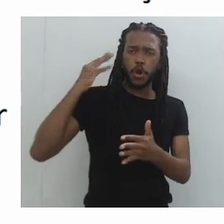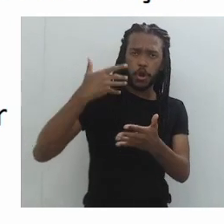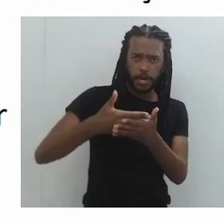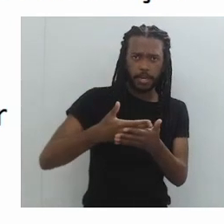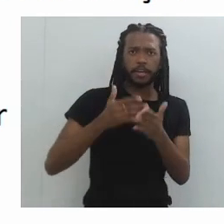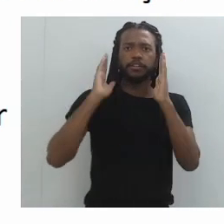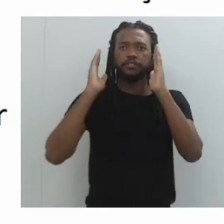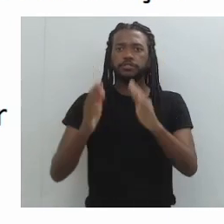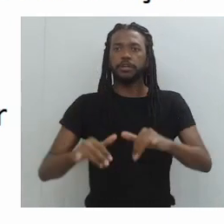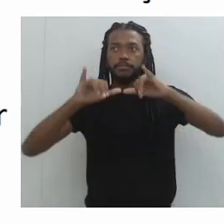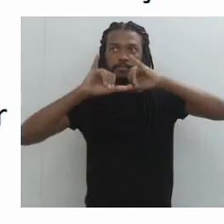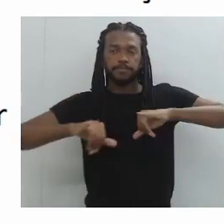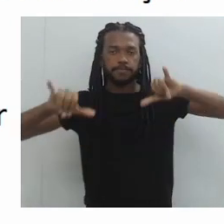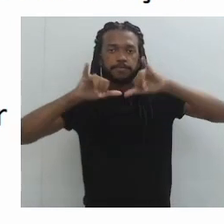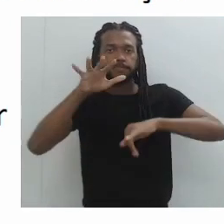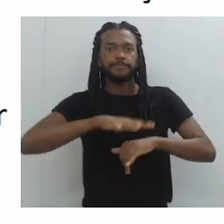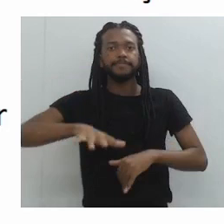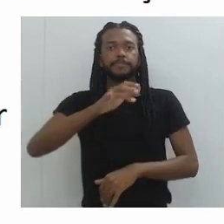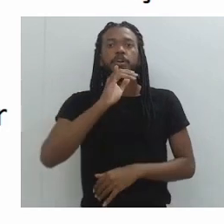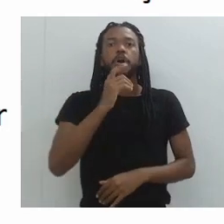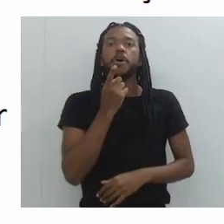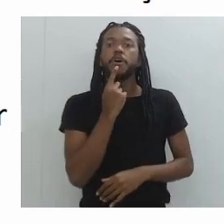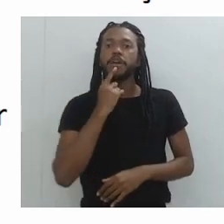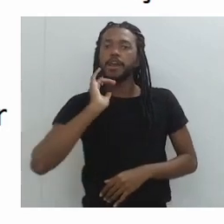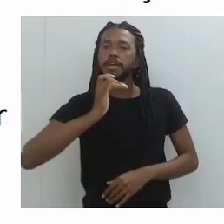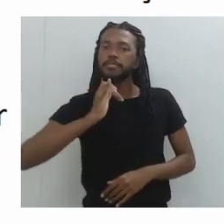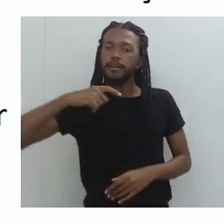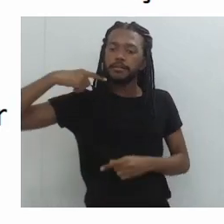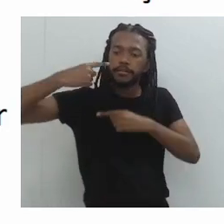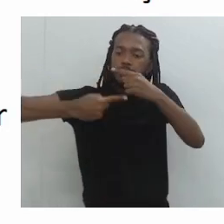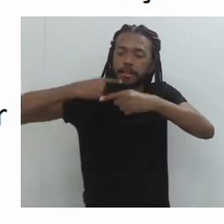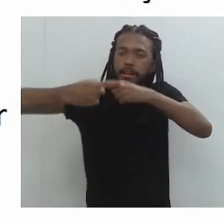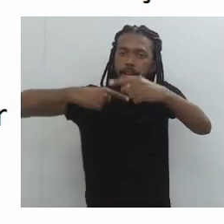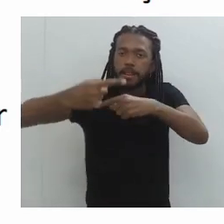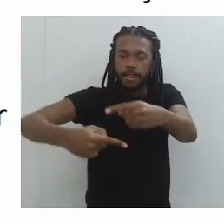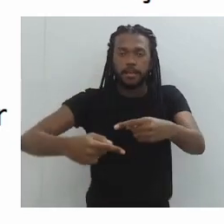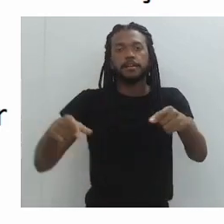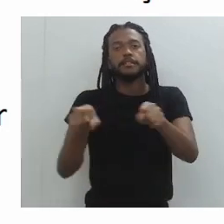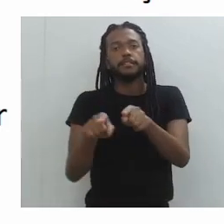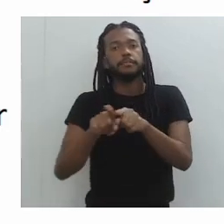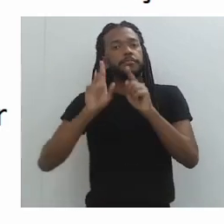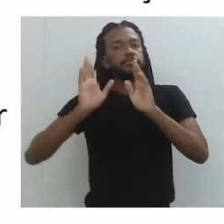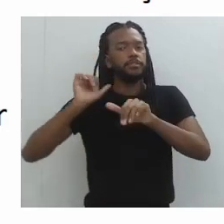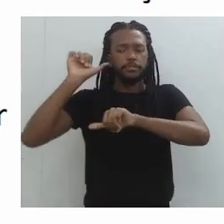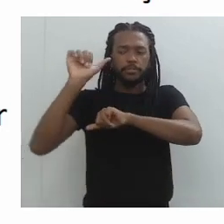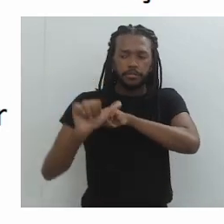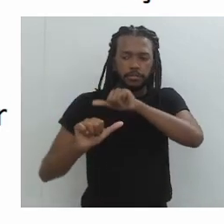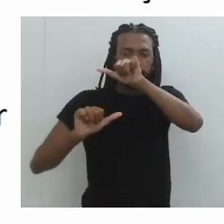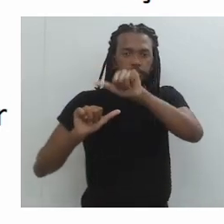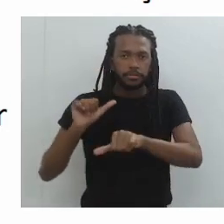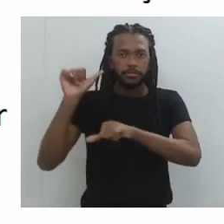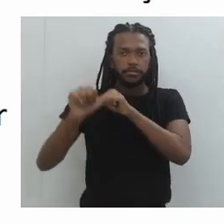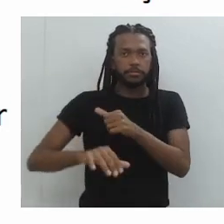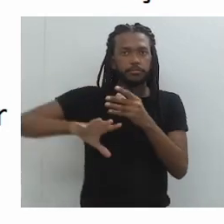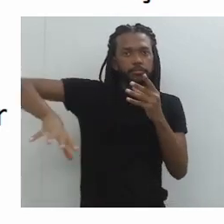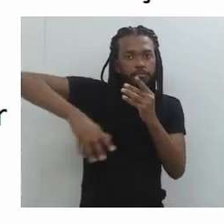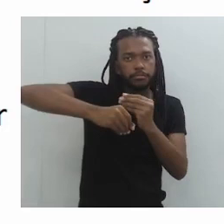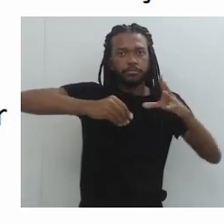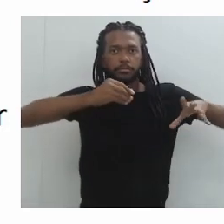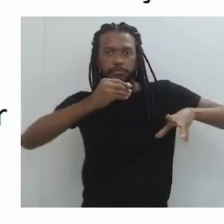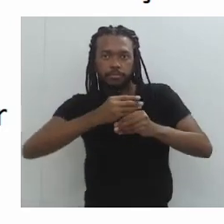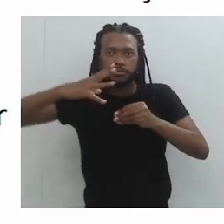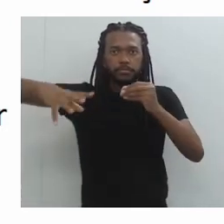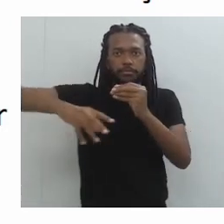São transmitidos pela oralidade e sempre estão em transformação, incorporando as